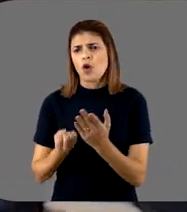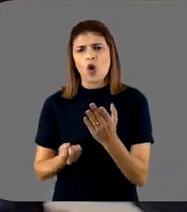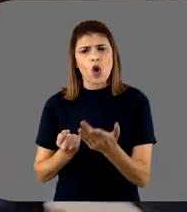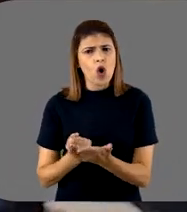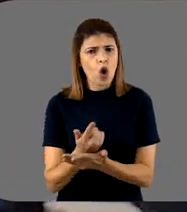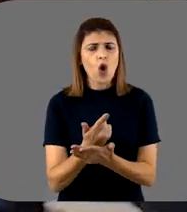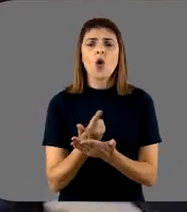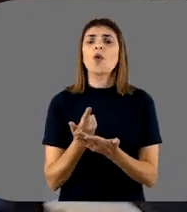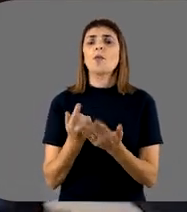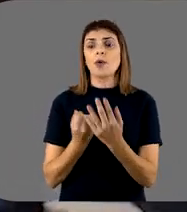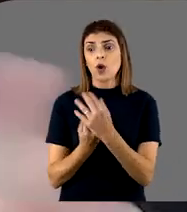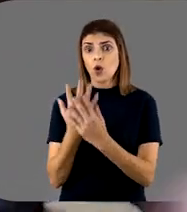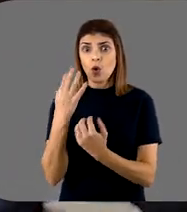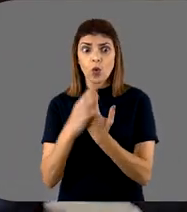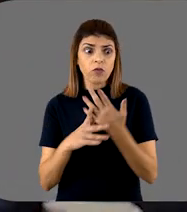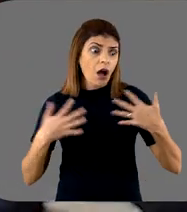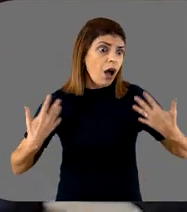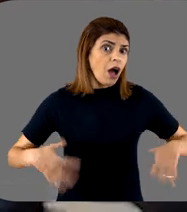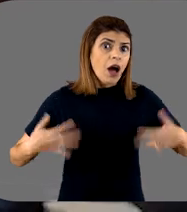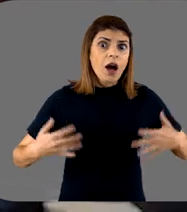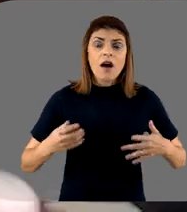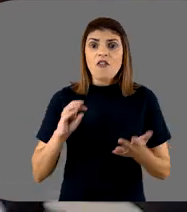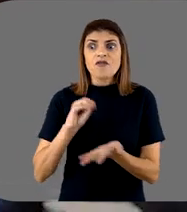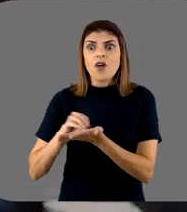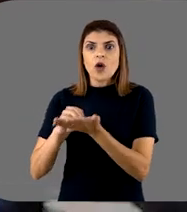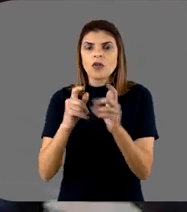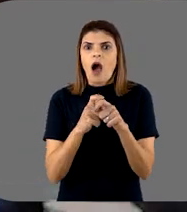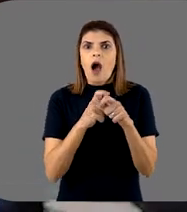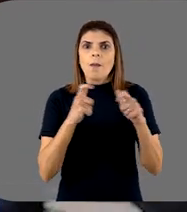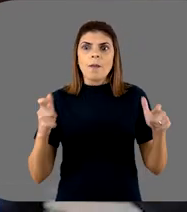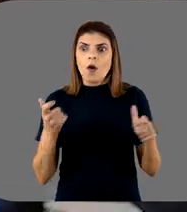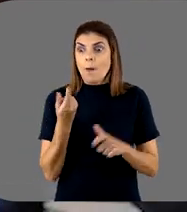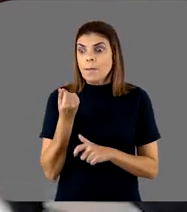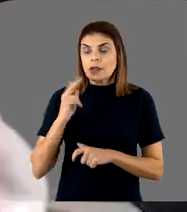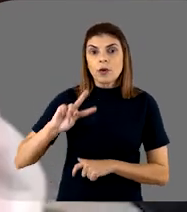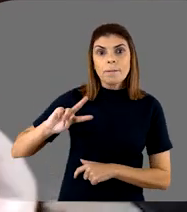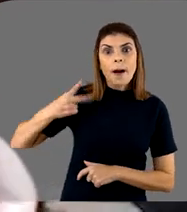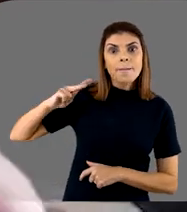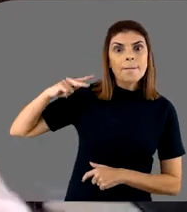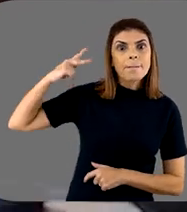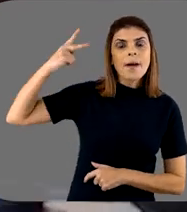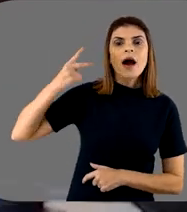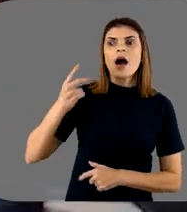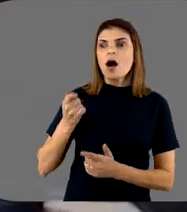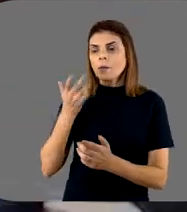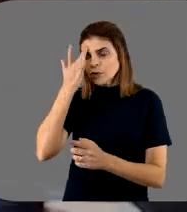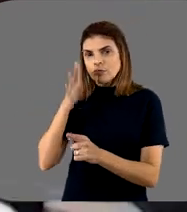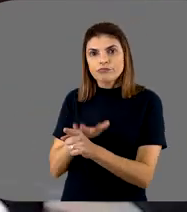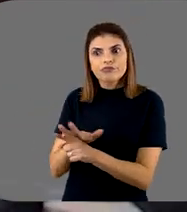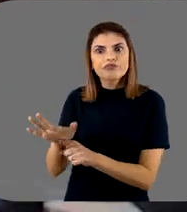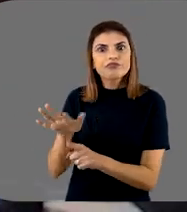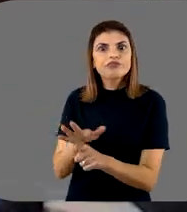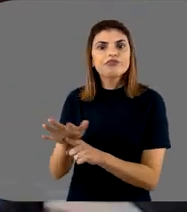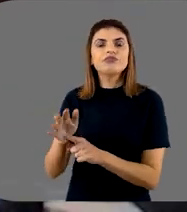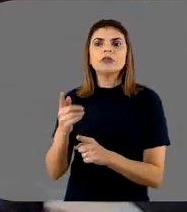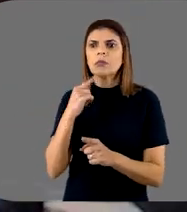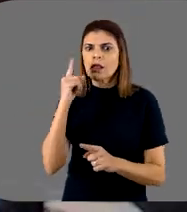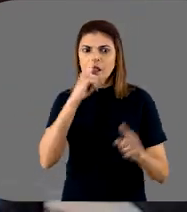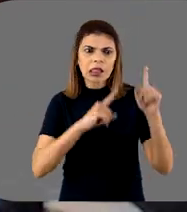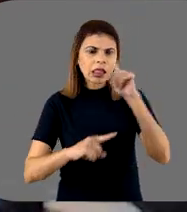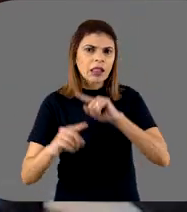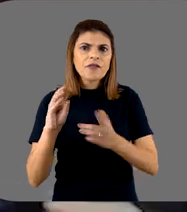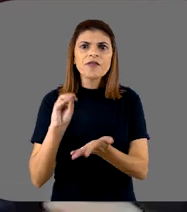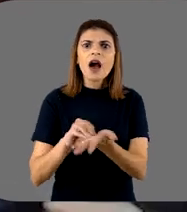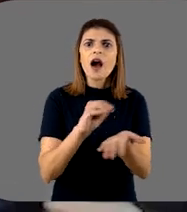a gente se viu por exemplo na crise da luva que aumentou demais do preço os preços eh eh começou a